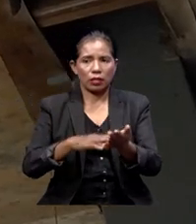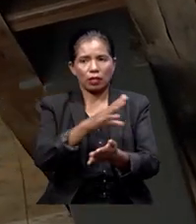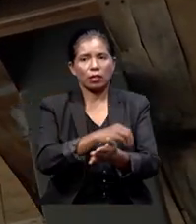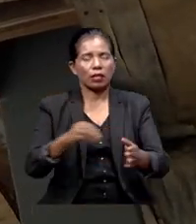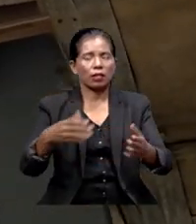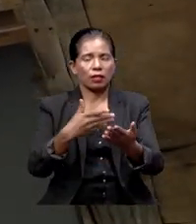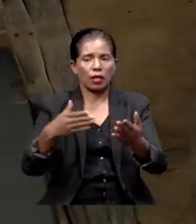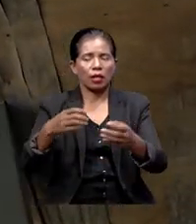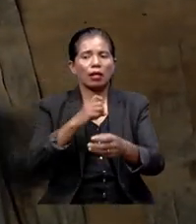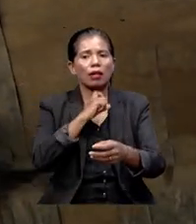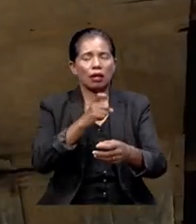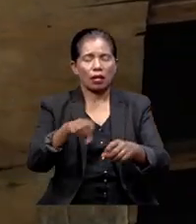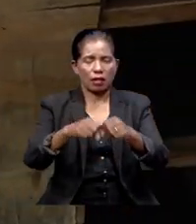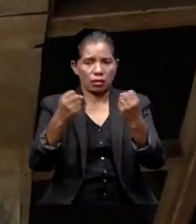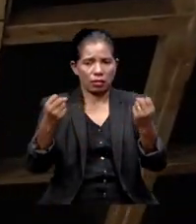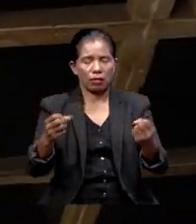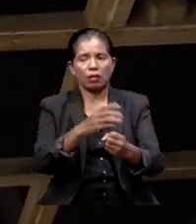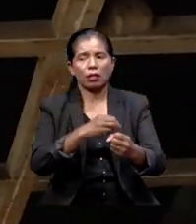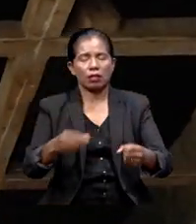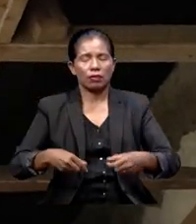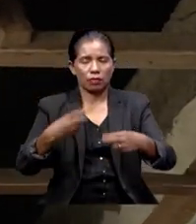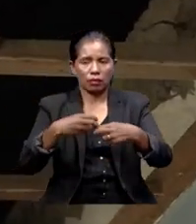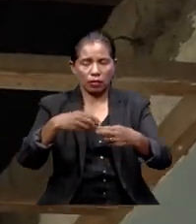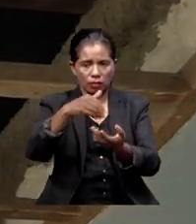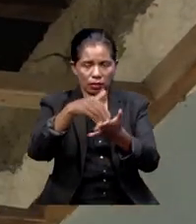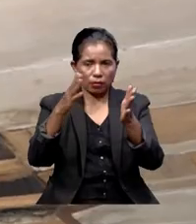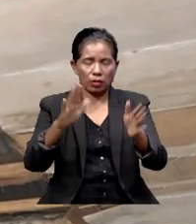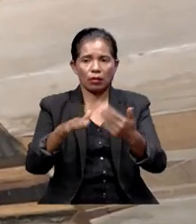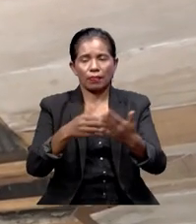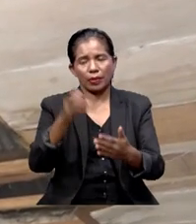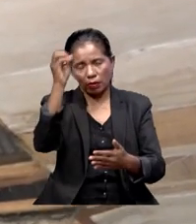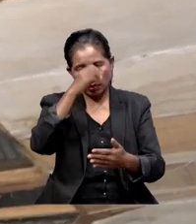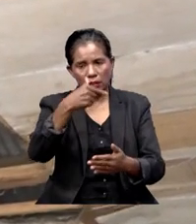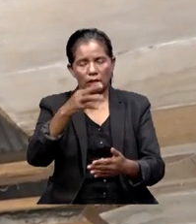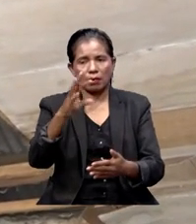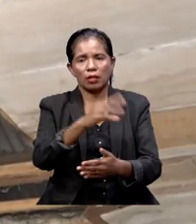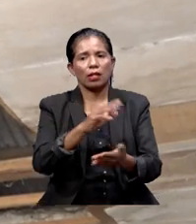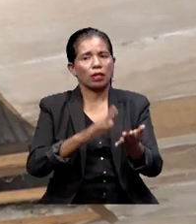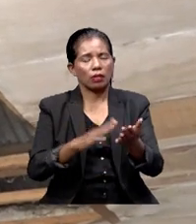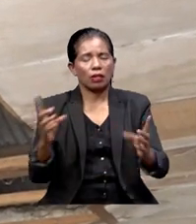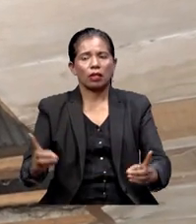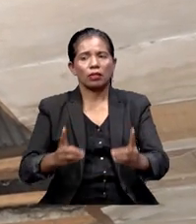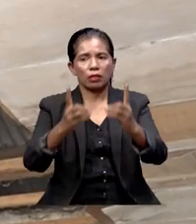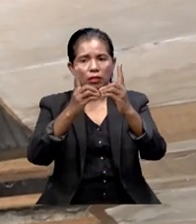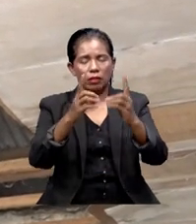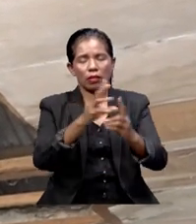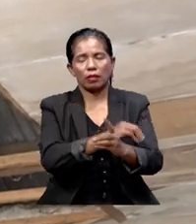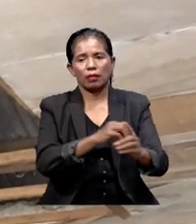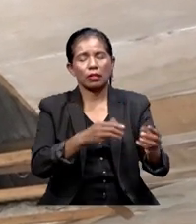a atona, nune foa ameaça ba estudante no professor sira. Além de nemos, tu ir observação gemeni, escola refere enfrenta mos mobiliário